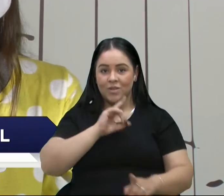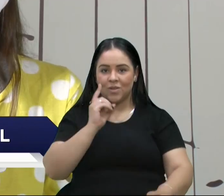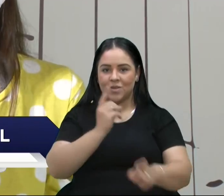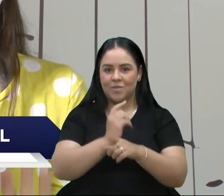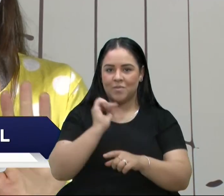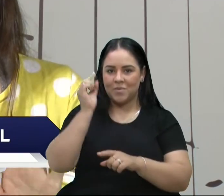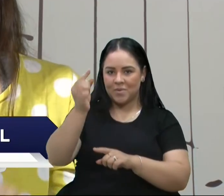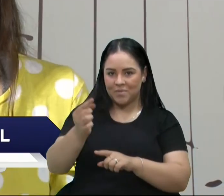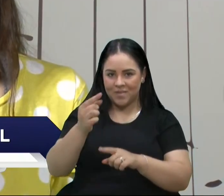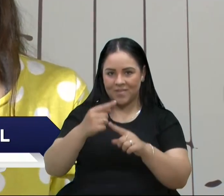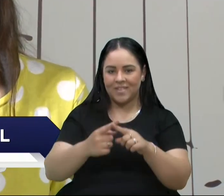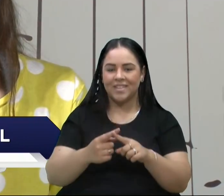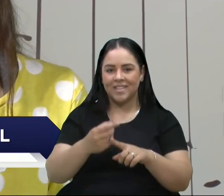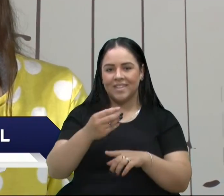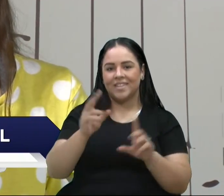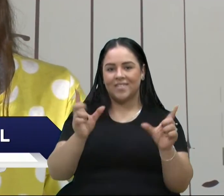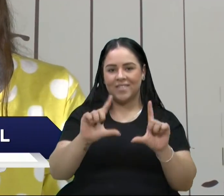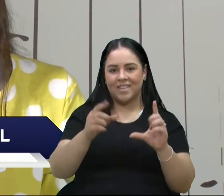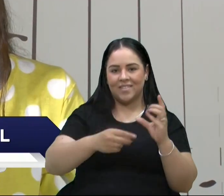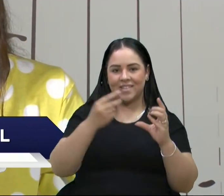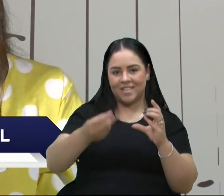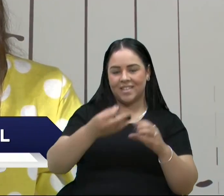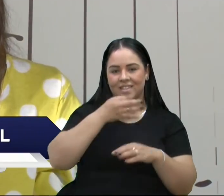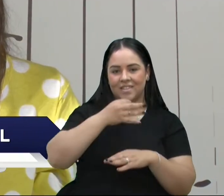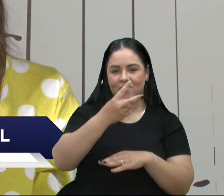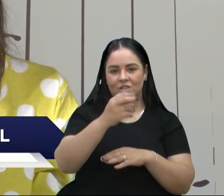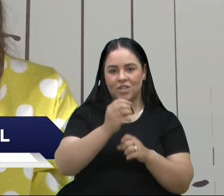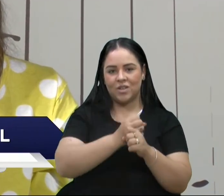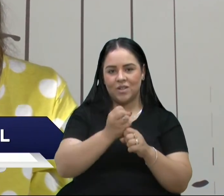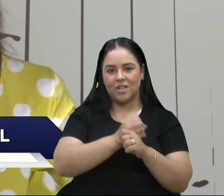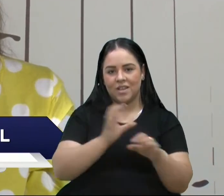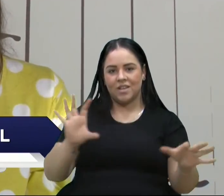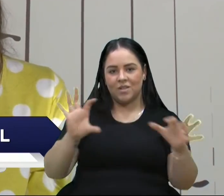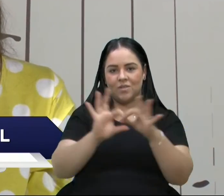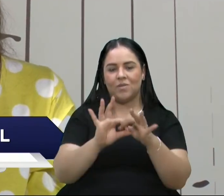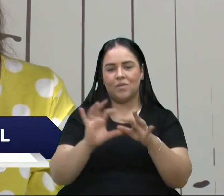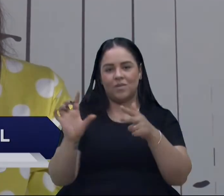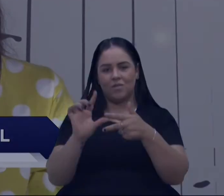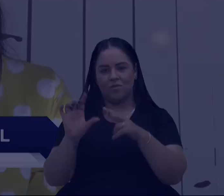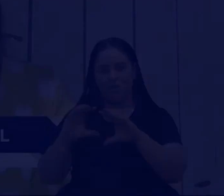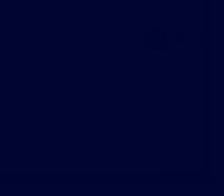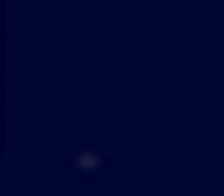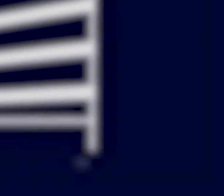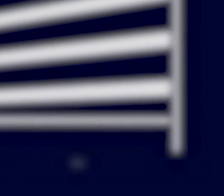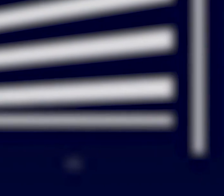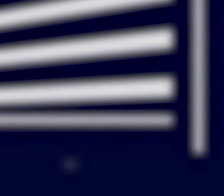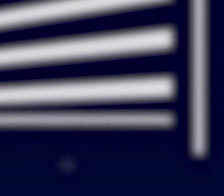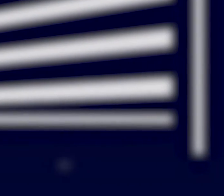transmissão. É a TV Câmara Caxias há 20 anos, ligando o Legislativo à comunidade. Música.